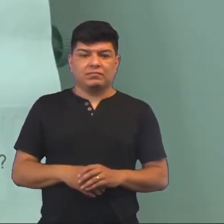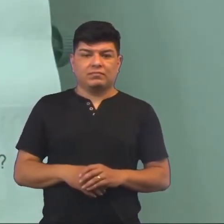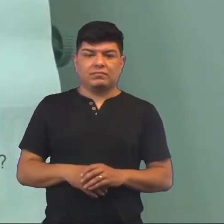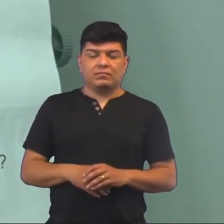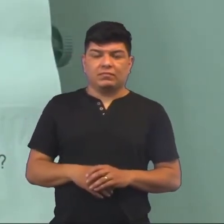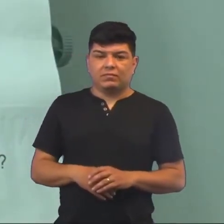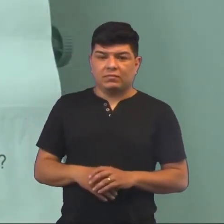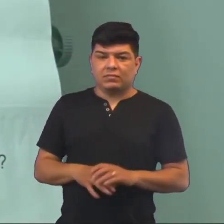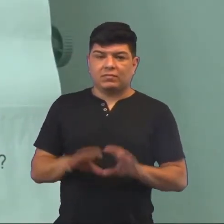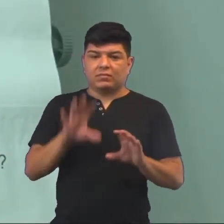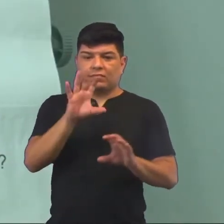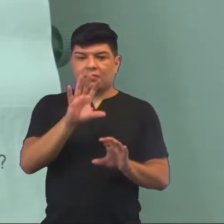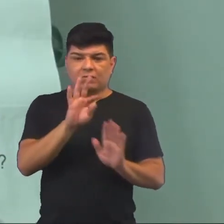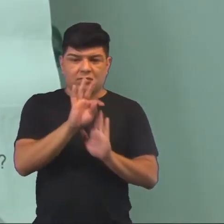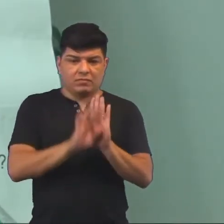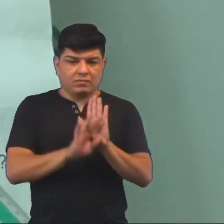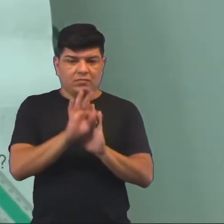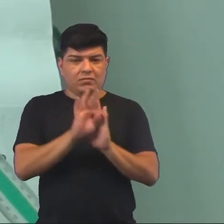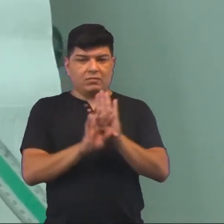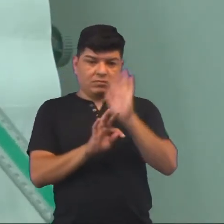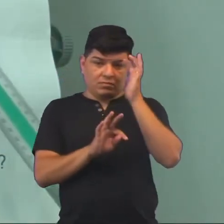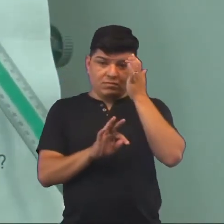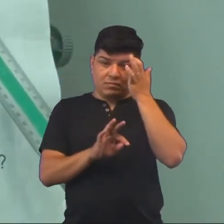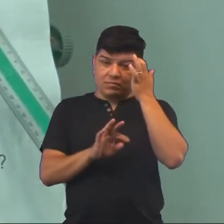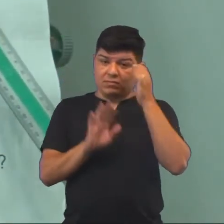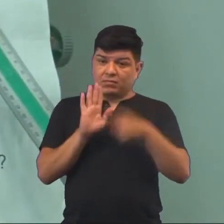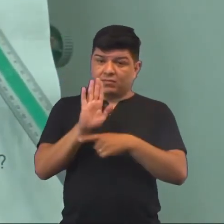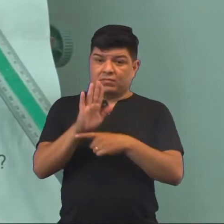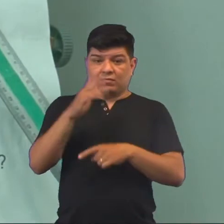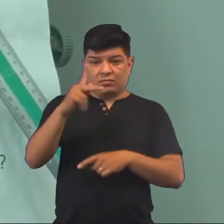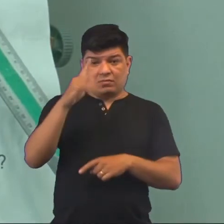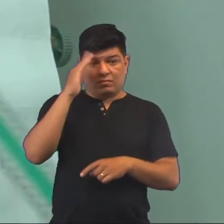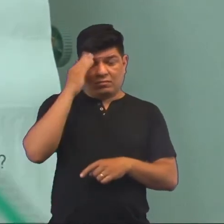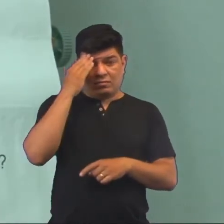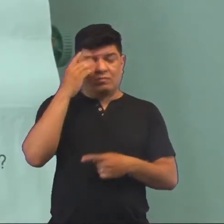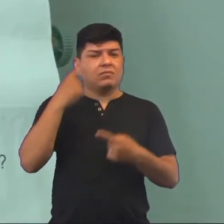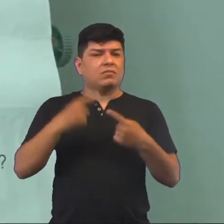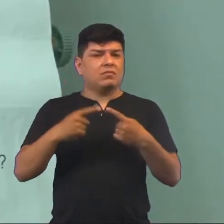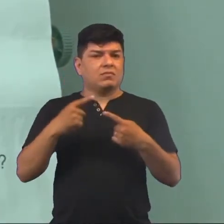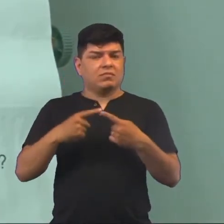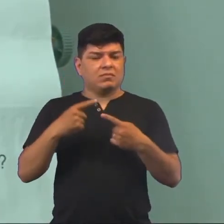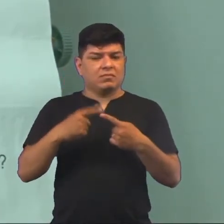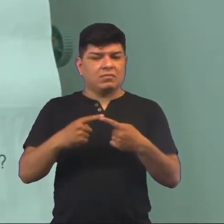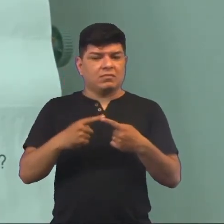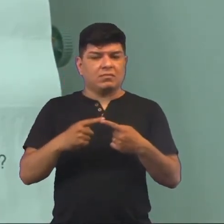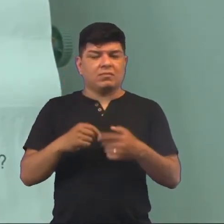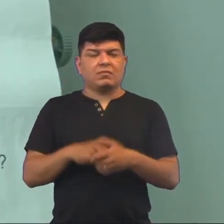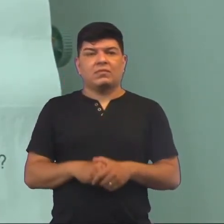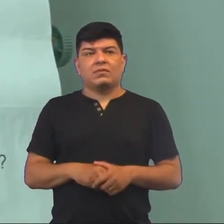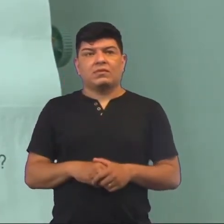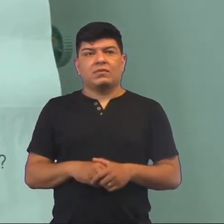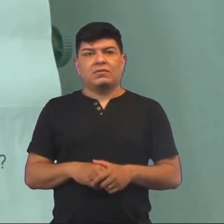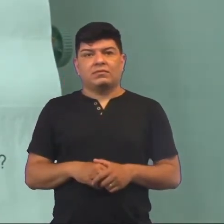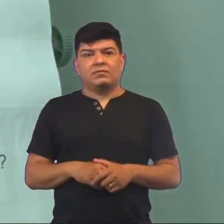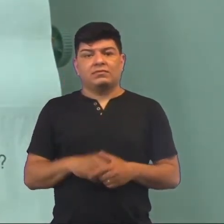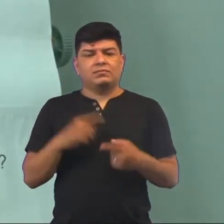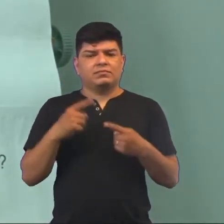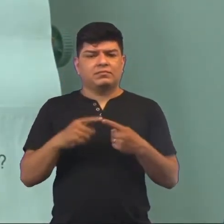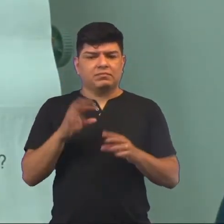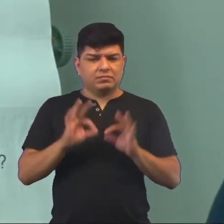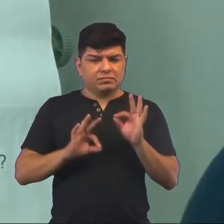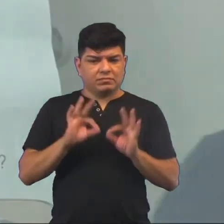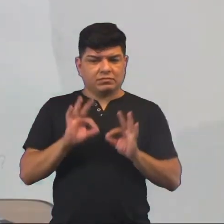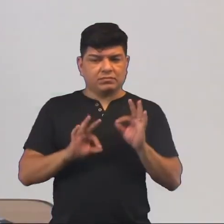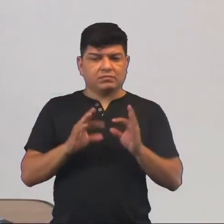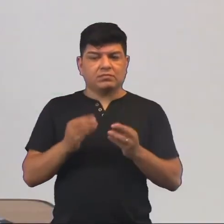Questão 3. O formato desse texto auxilia no seu entendimento? Por quê? O formato, como é que ele está